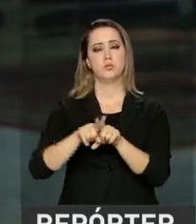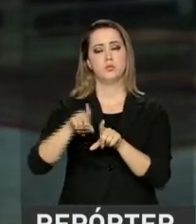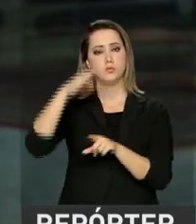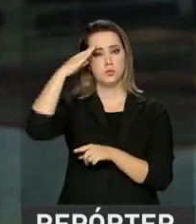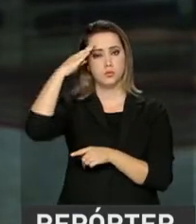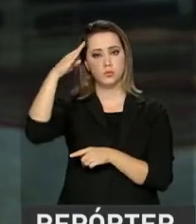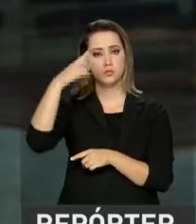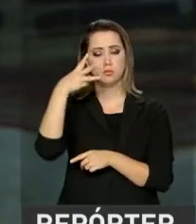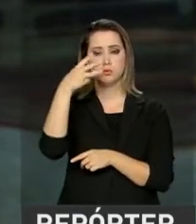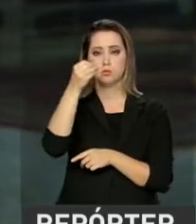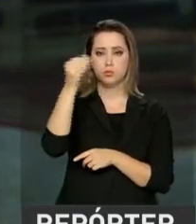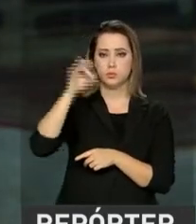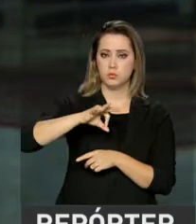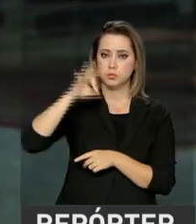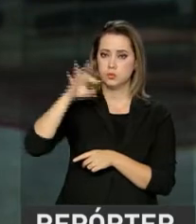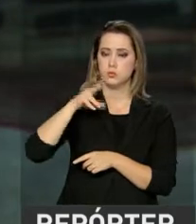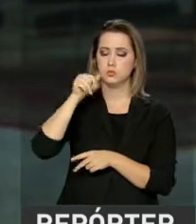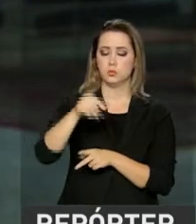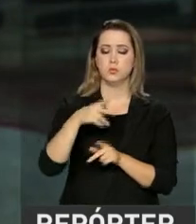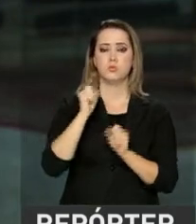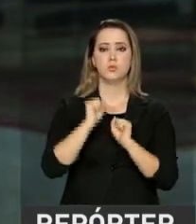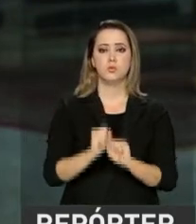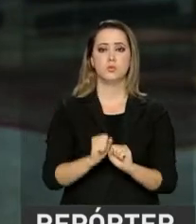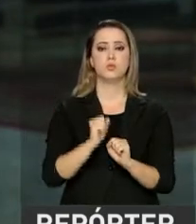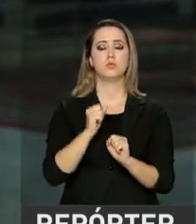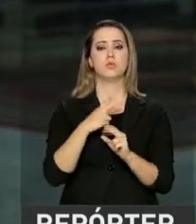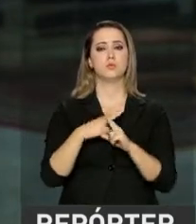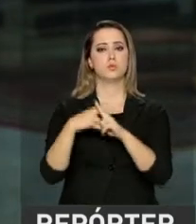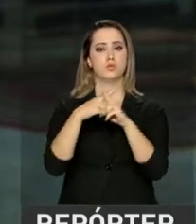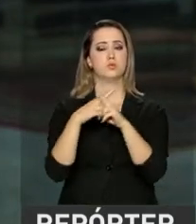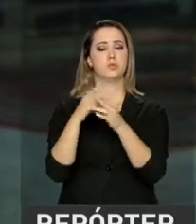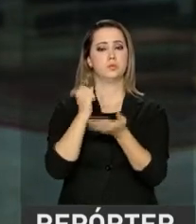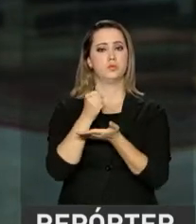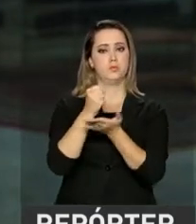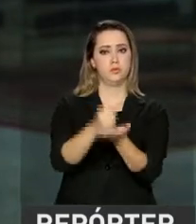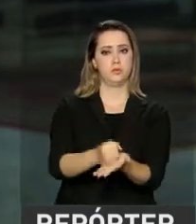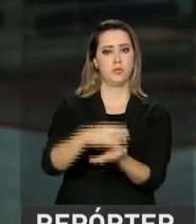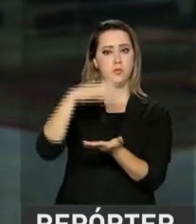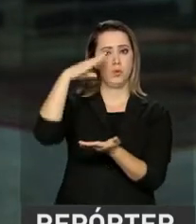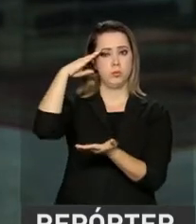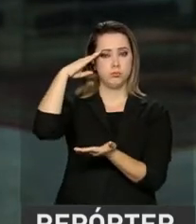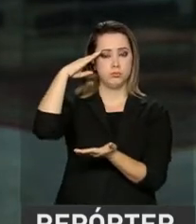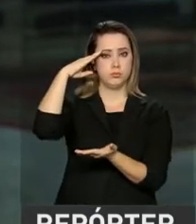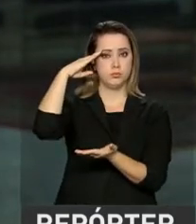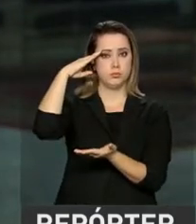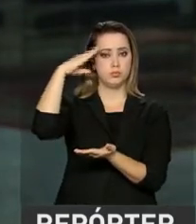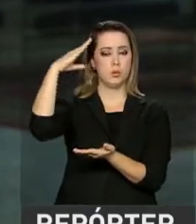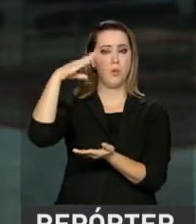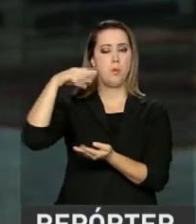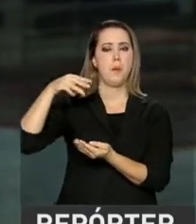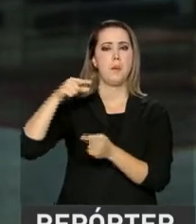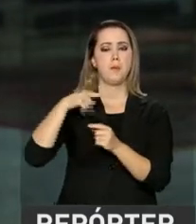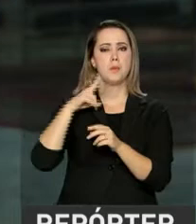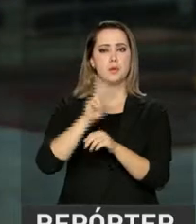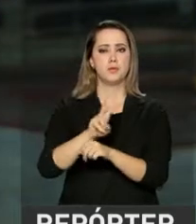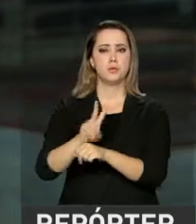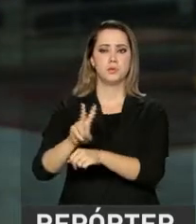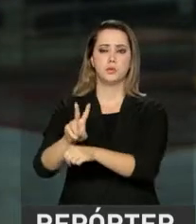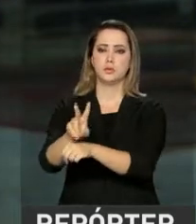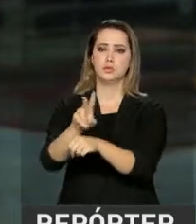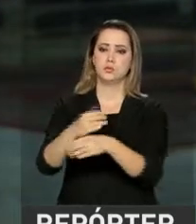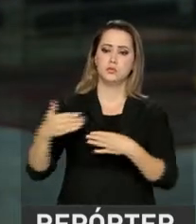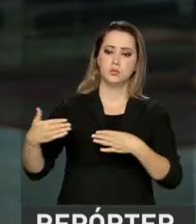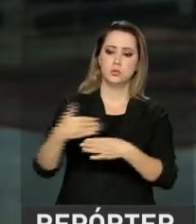de 30% da capacidade do satélite será destinada para uso militar, para a segurança das fronteiras e de todo o